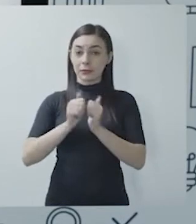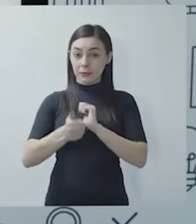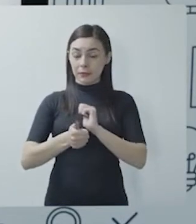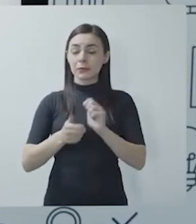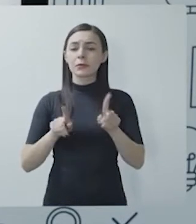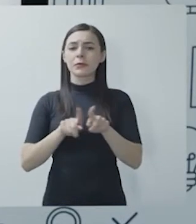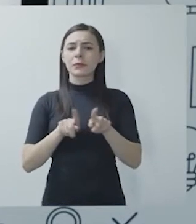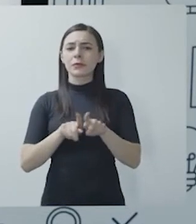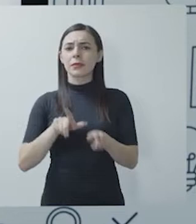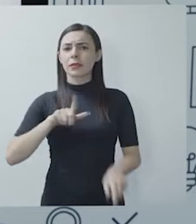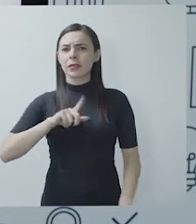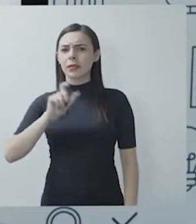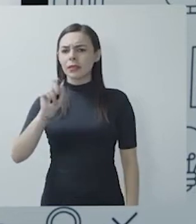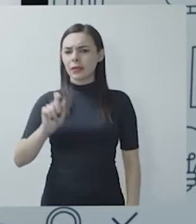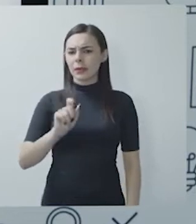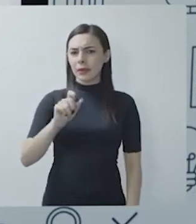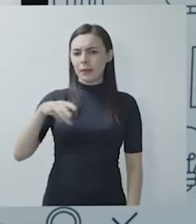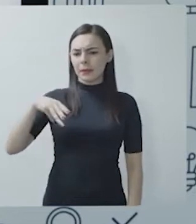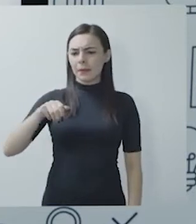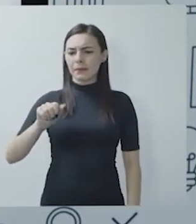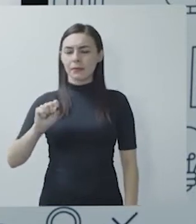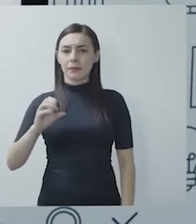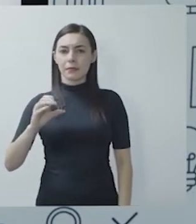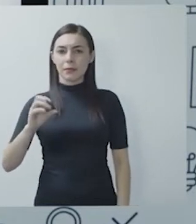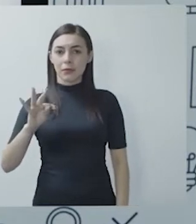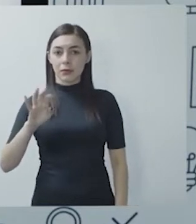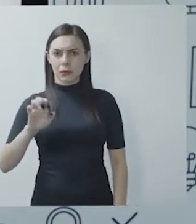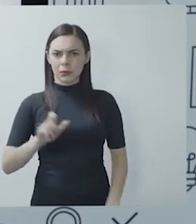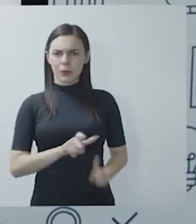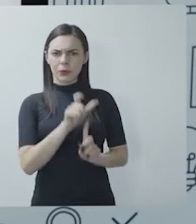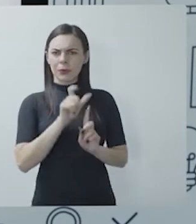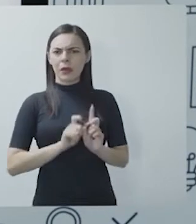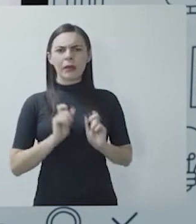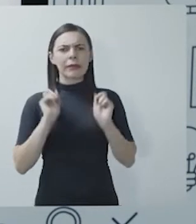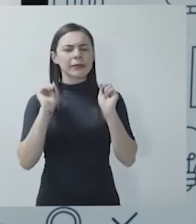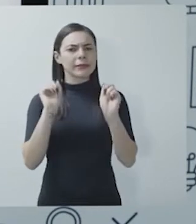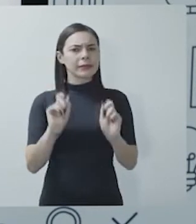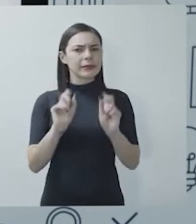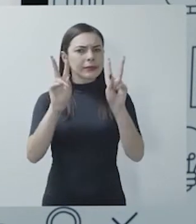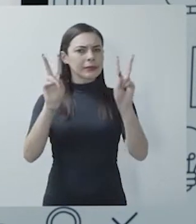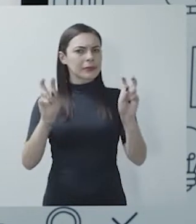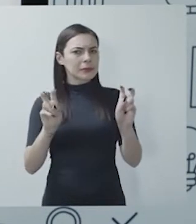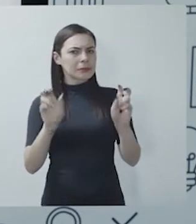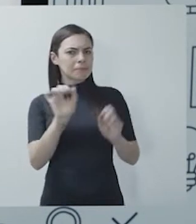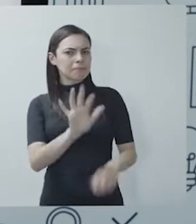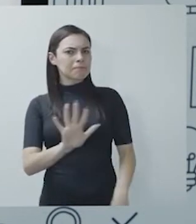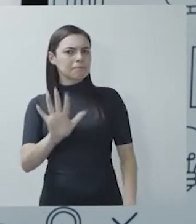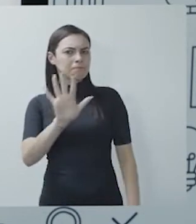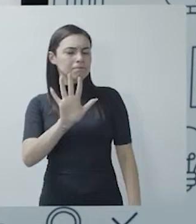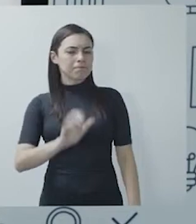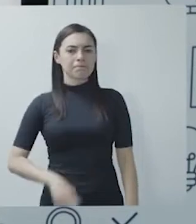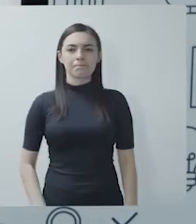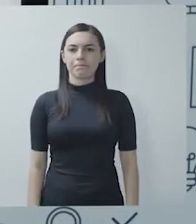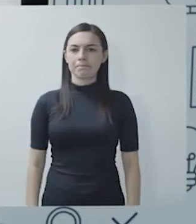diferentes. E também temos um mascote aqui. Vocês sabem do que é essas imagens?